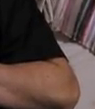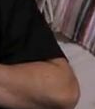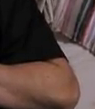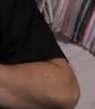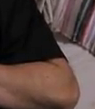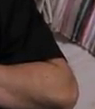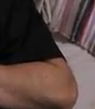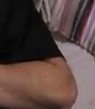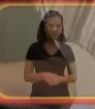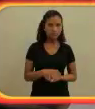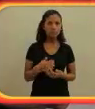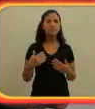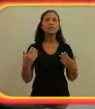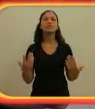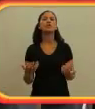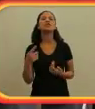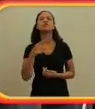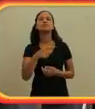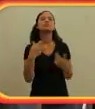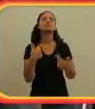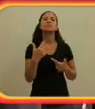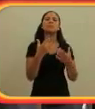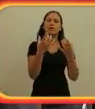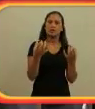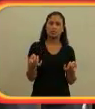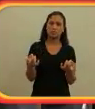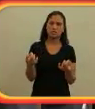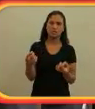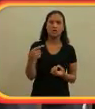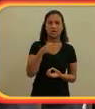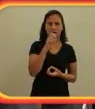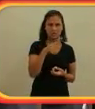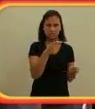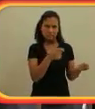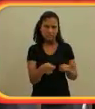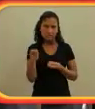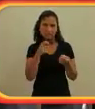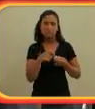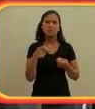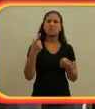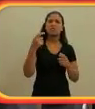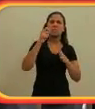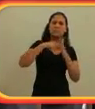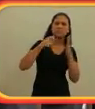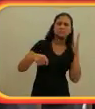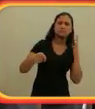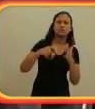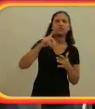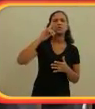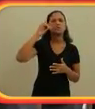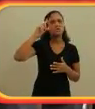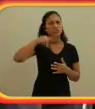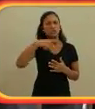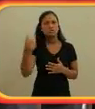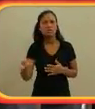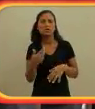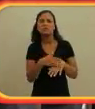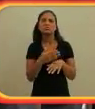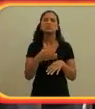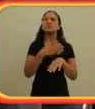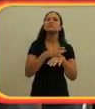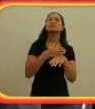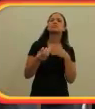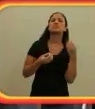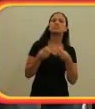fechados. Com que frequência você trabalha yoga? Ela é semanal, ela é mensal, ela é diária? Não, como é que é feito esse